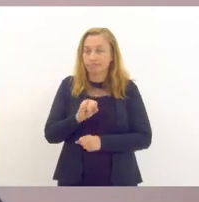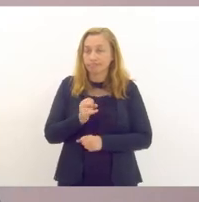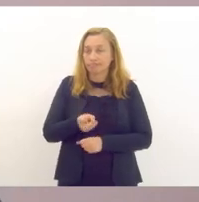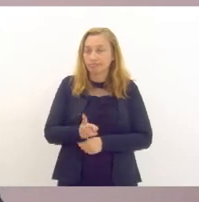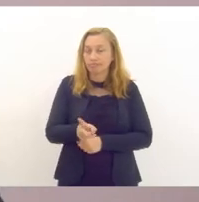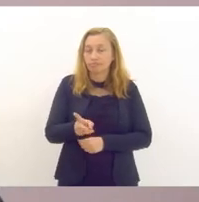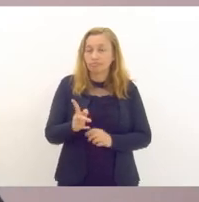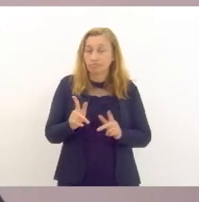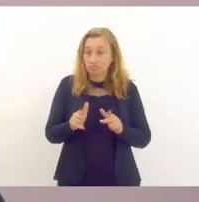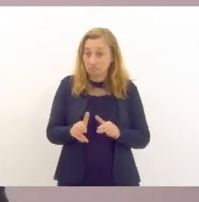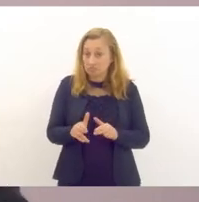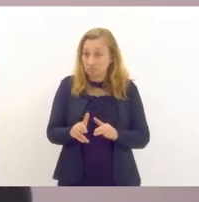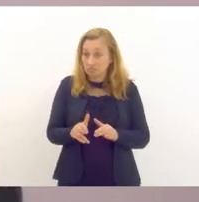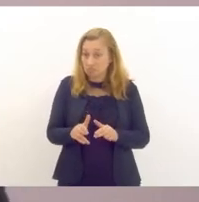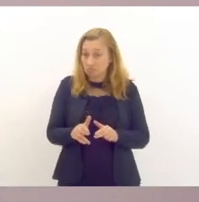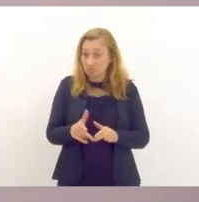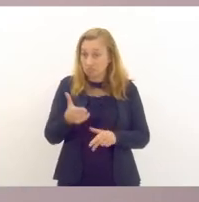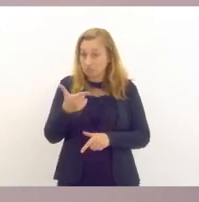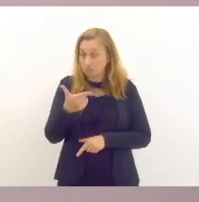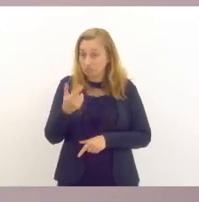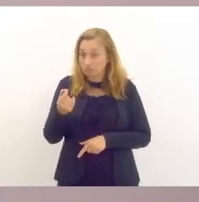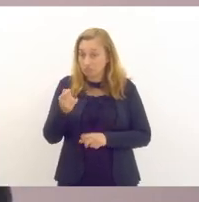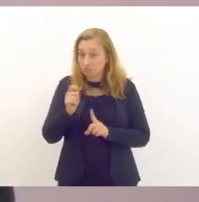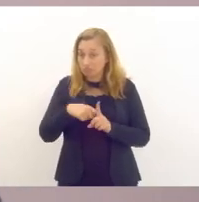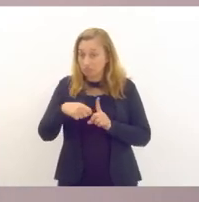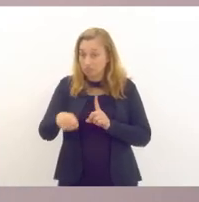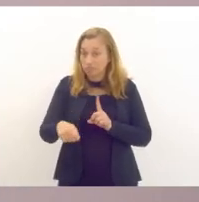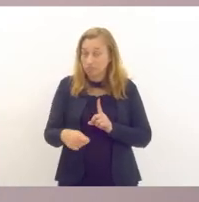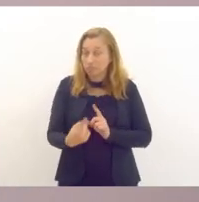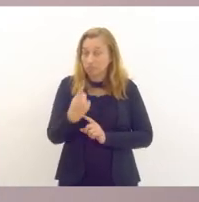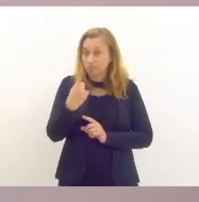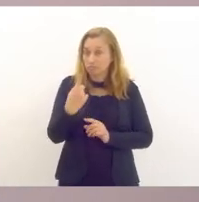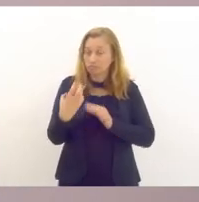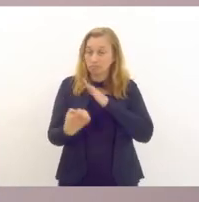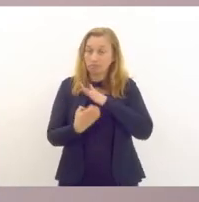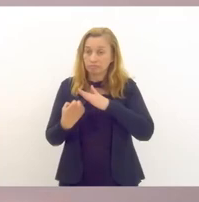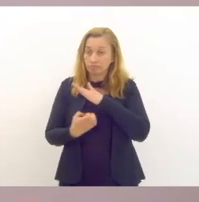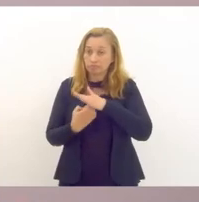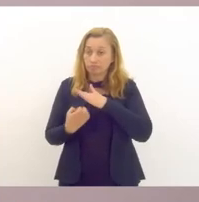tiver da forma que está em 20 meses é uma Cedae